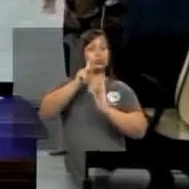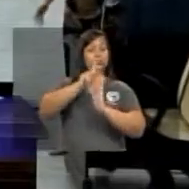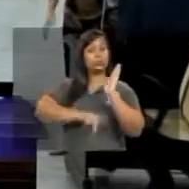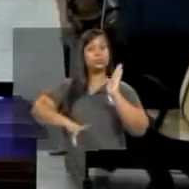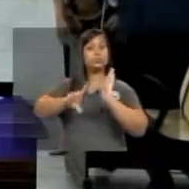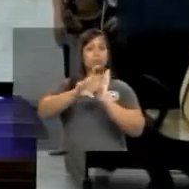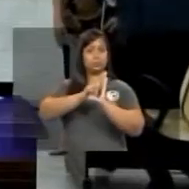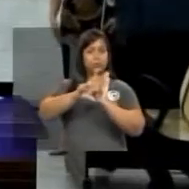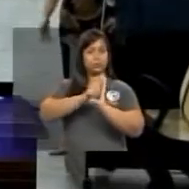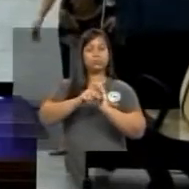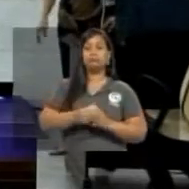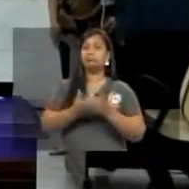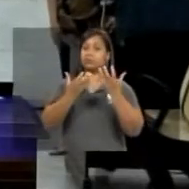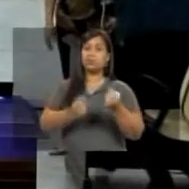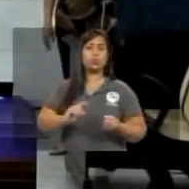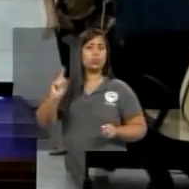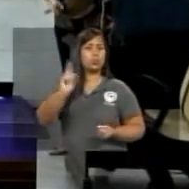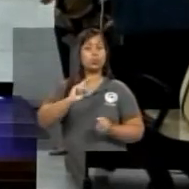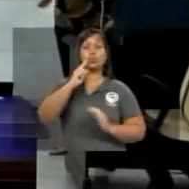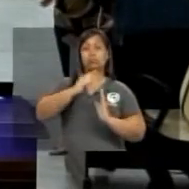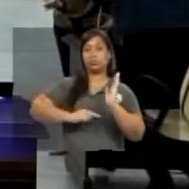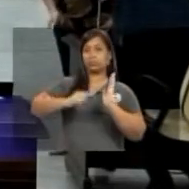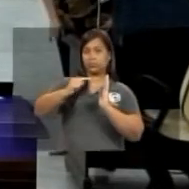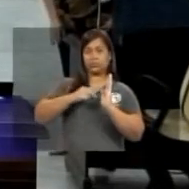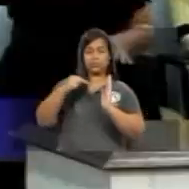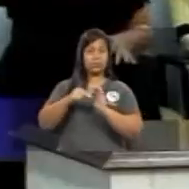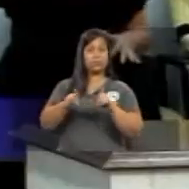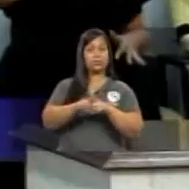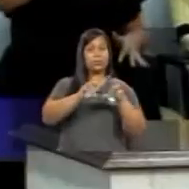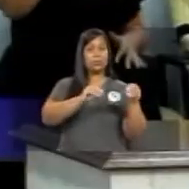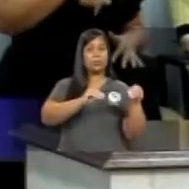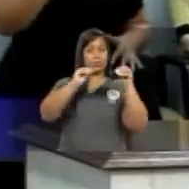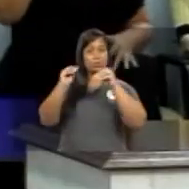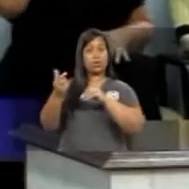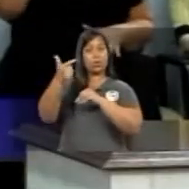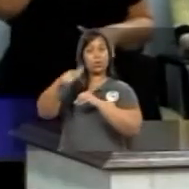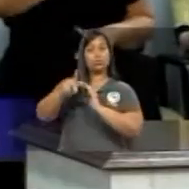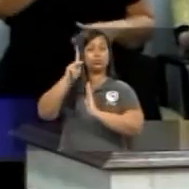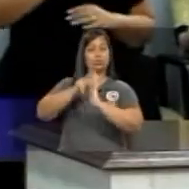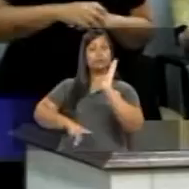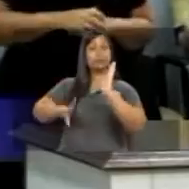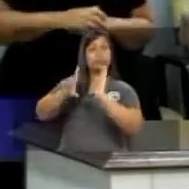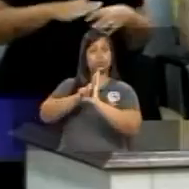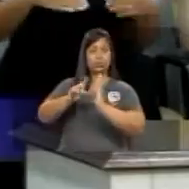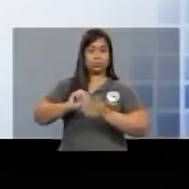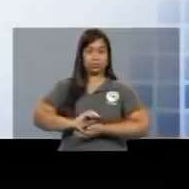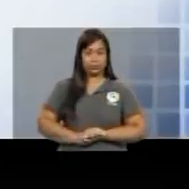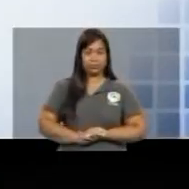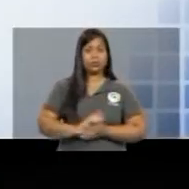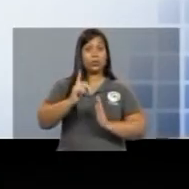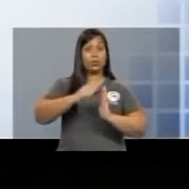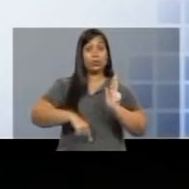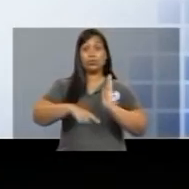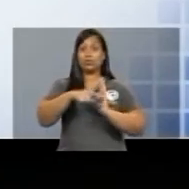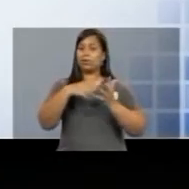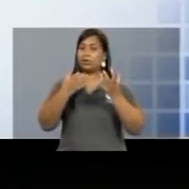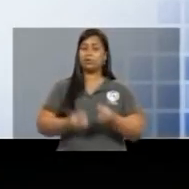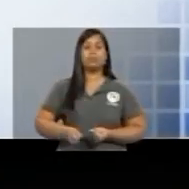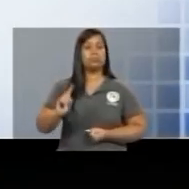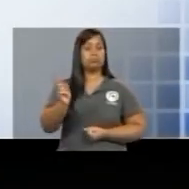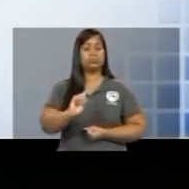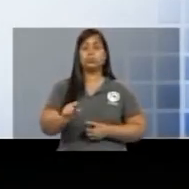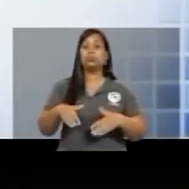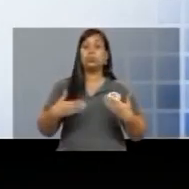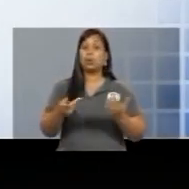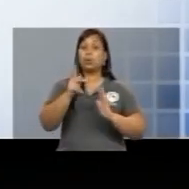2 projetos de lei, rejeitaram um veto e adiaram outro projeto de lei. O veto